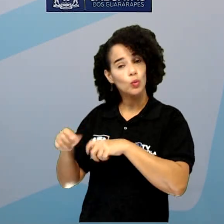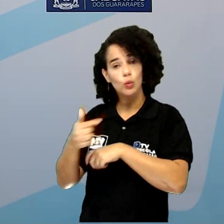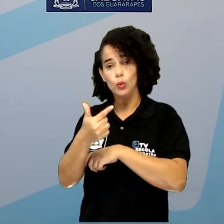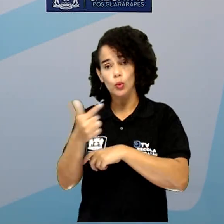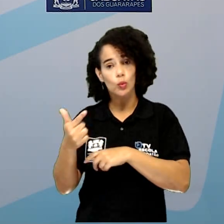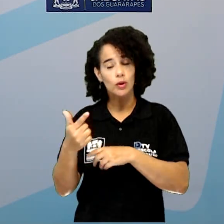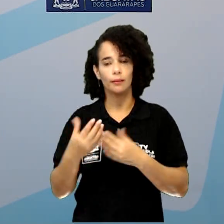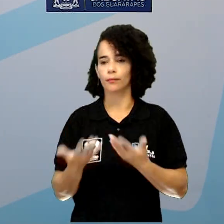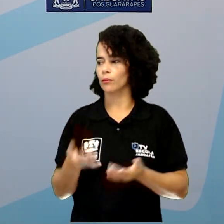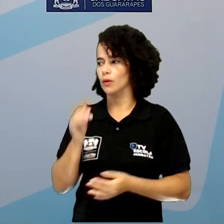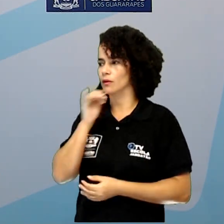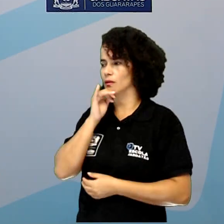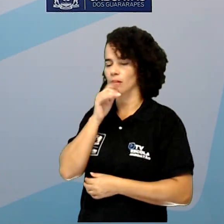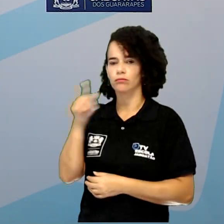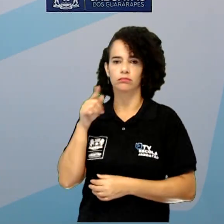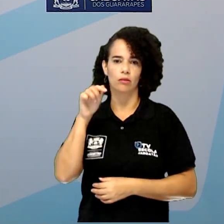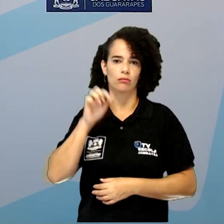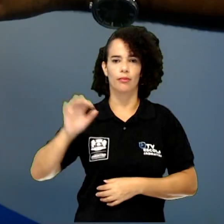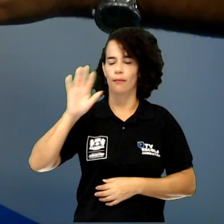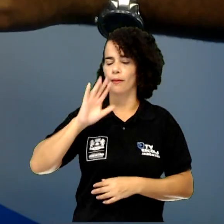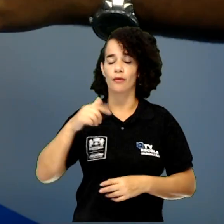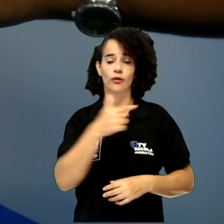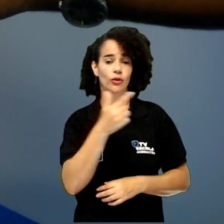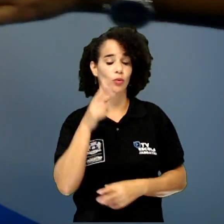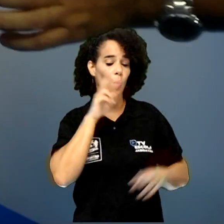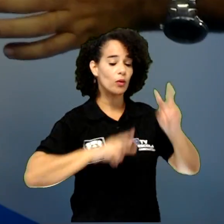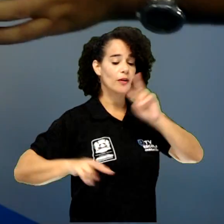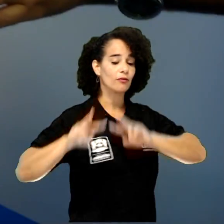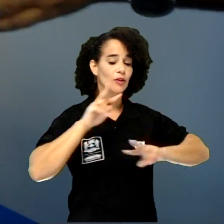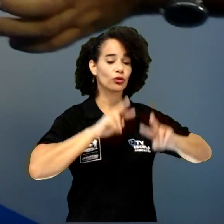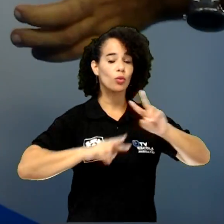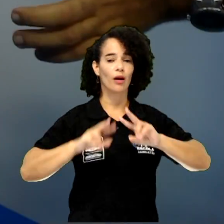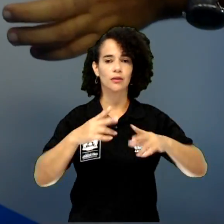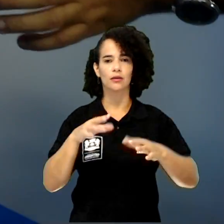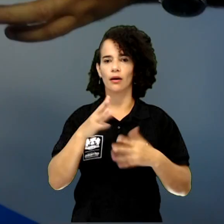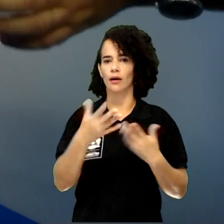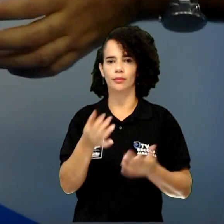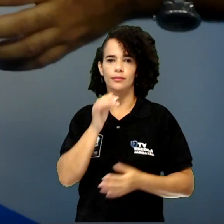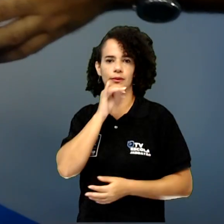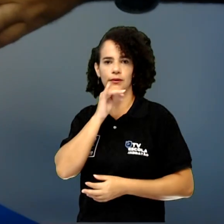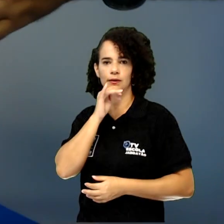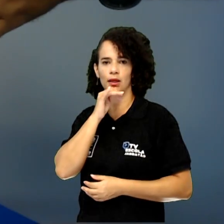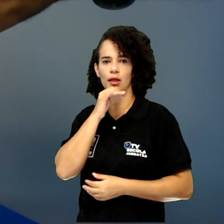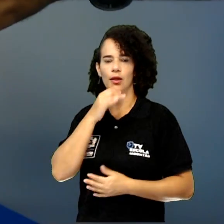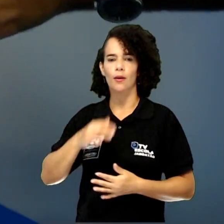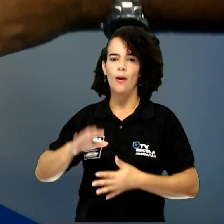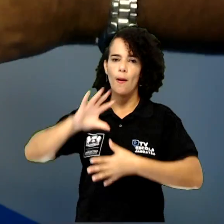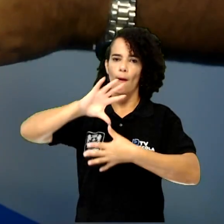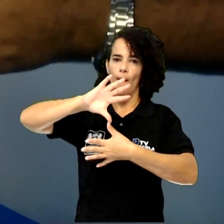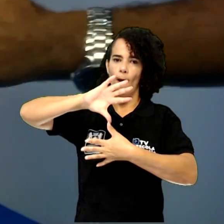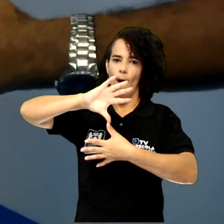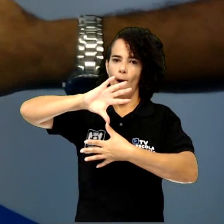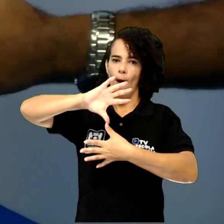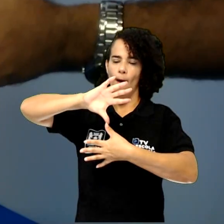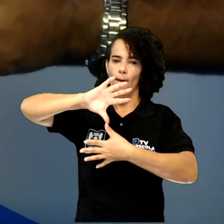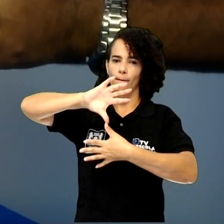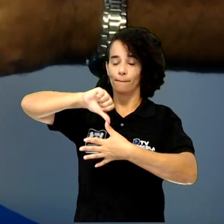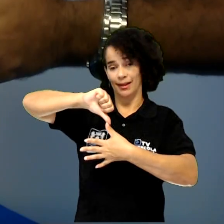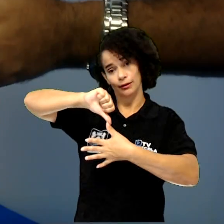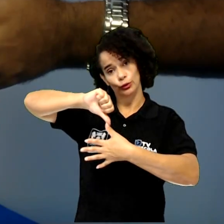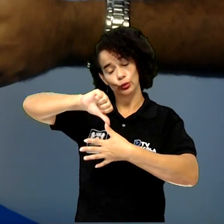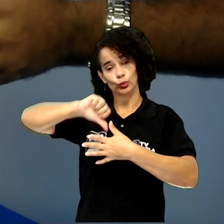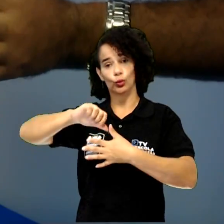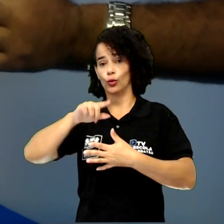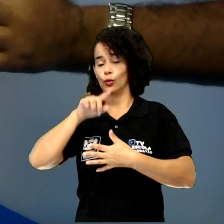aqui comigo no nosso globo. Você não consegue visualizar aqui, vou pegar aqui a América do Sul, você não consegue